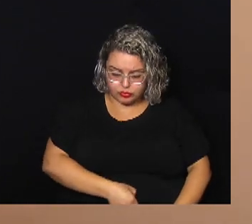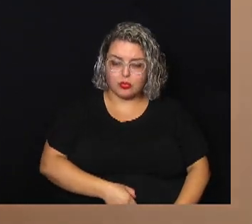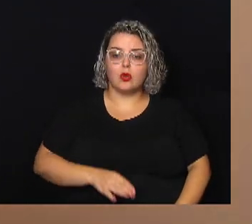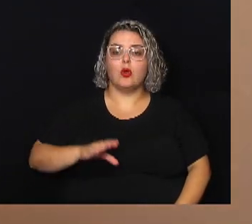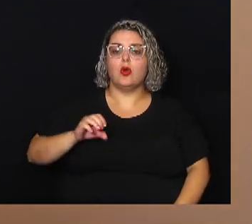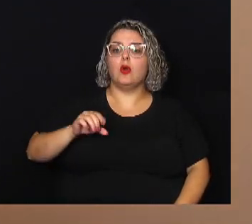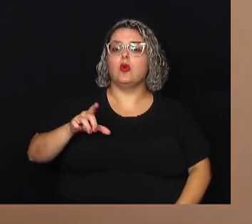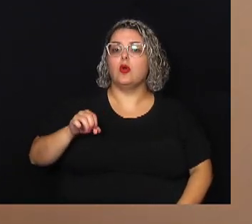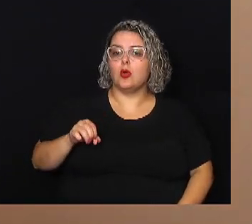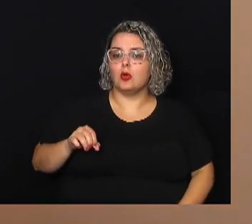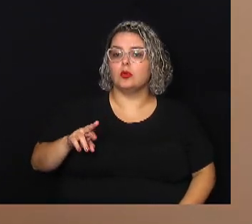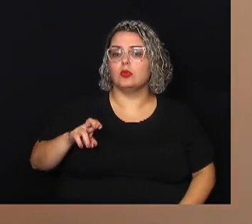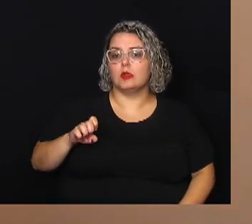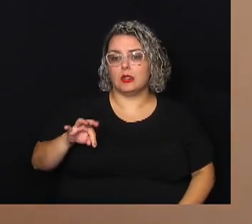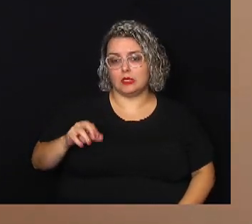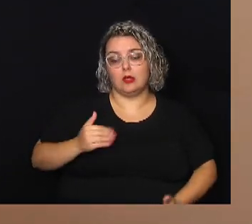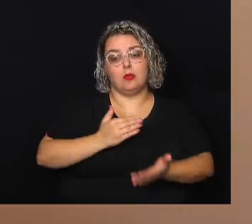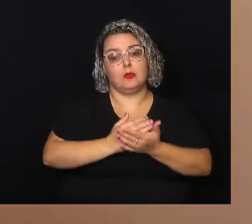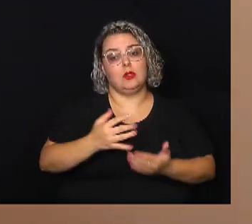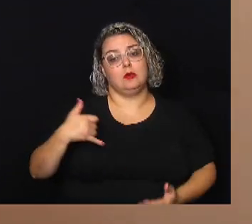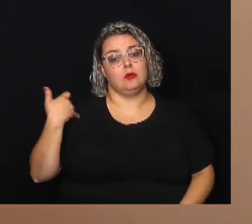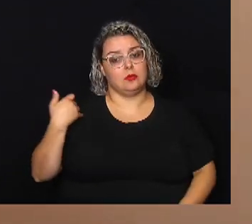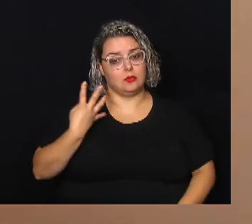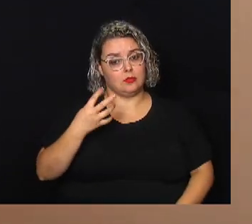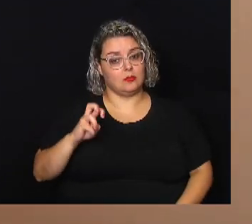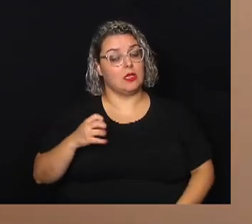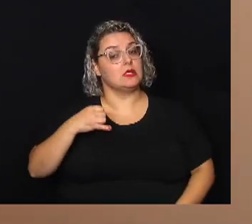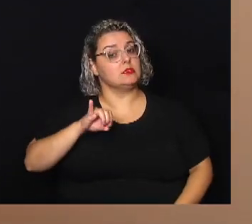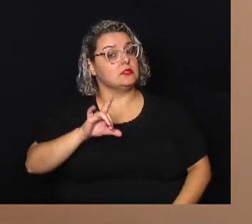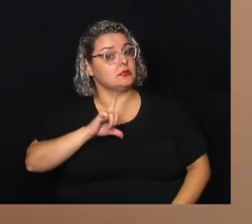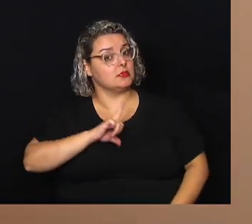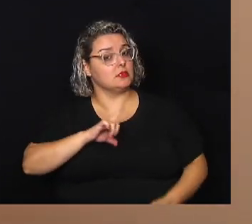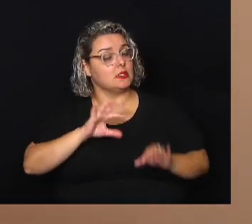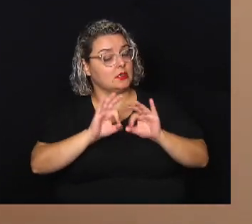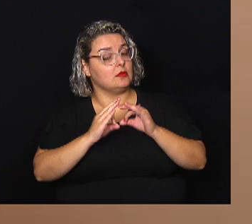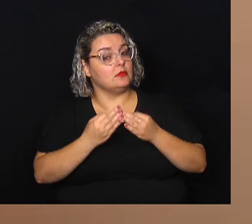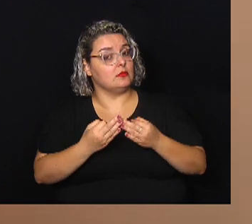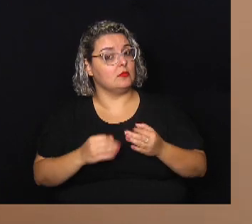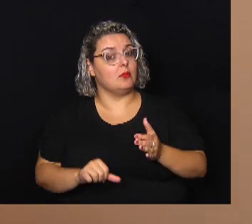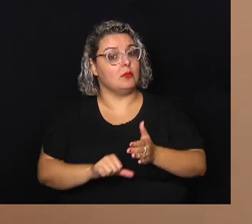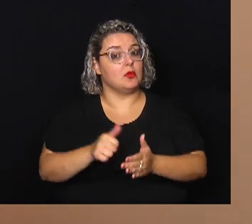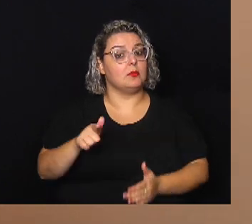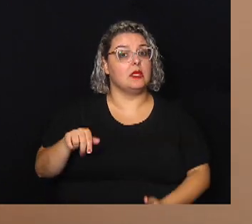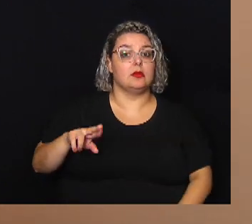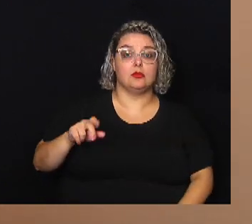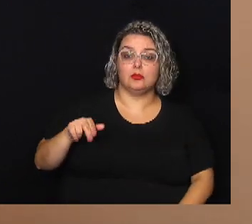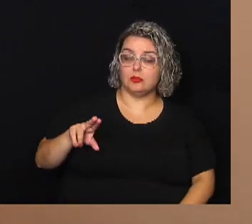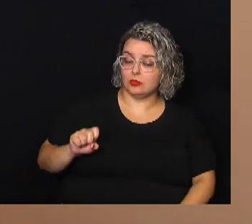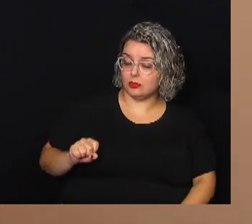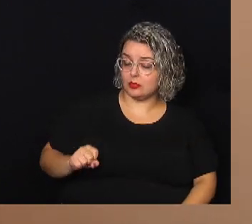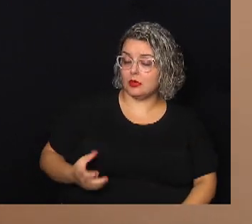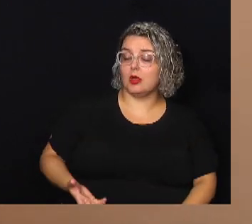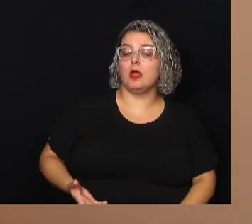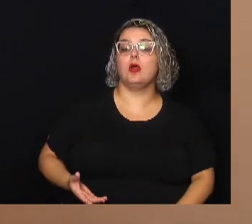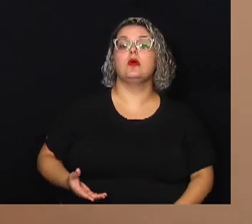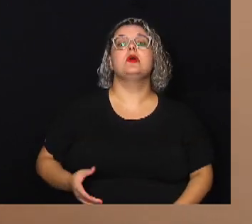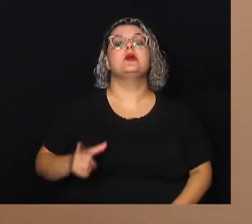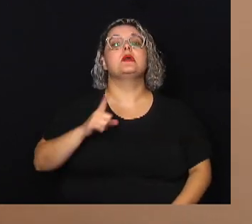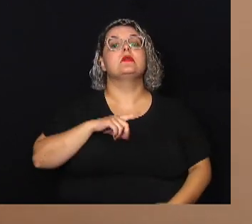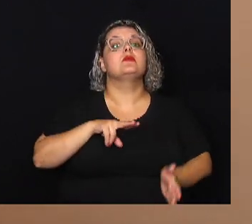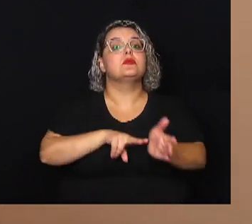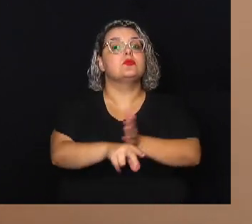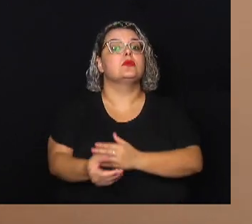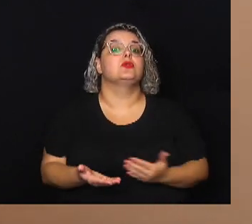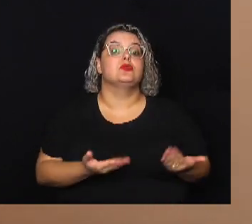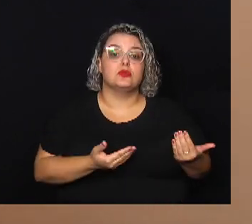de 45 anos, mas se você tem algum caso de um parente de primeiro grau que teve diagnóstico muito jovem, você